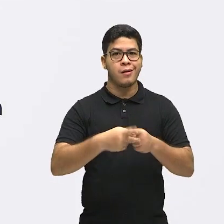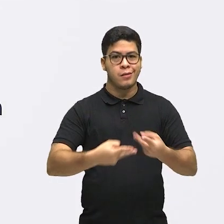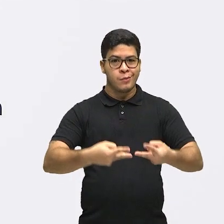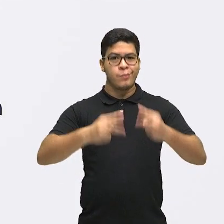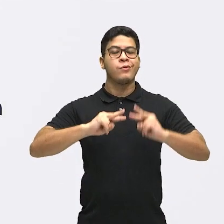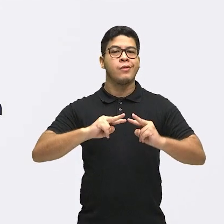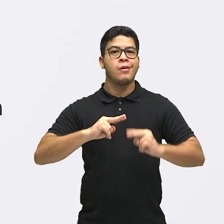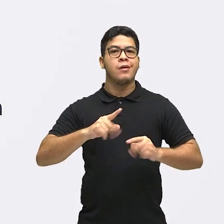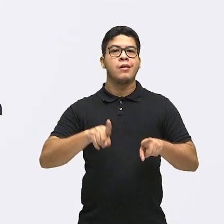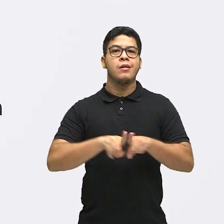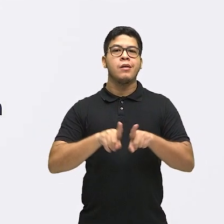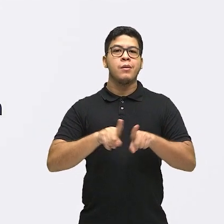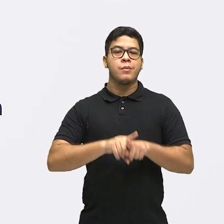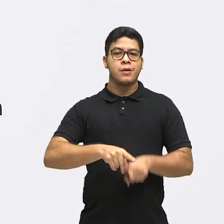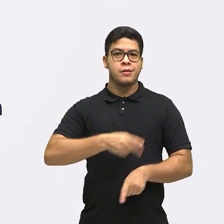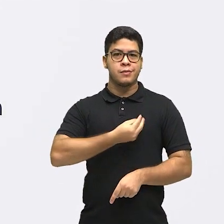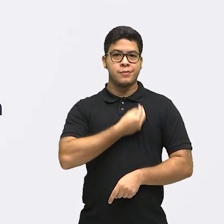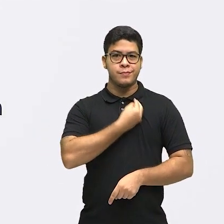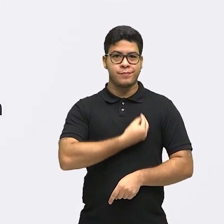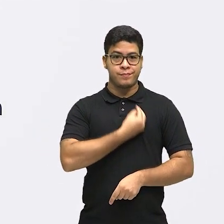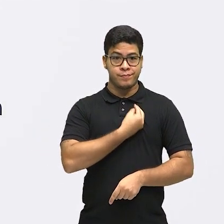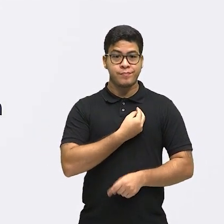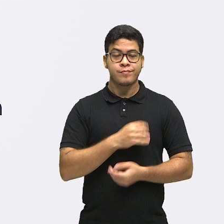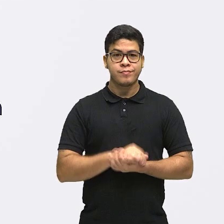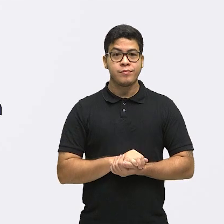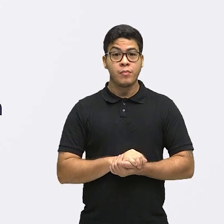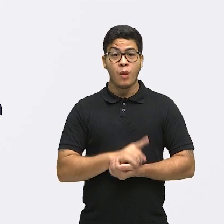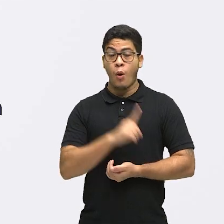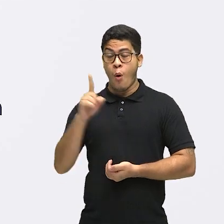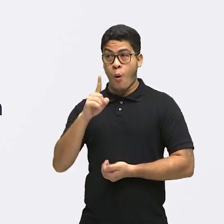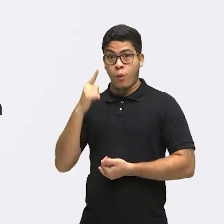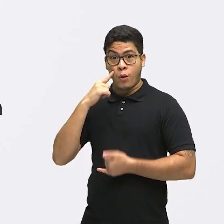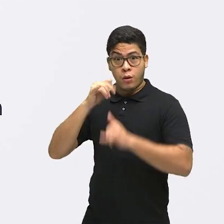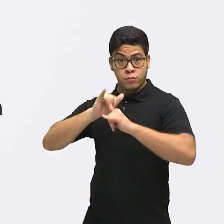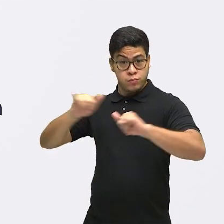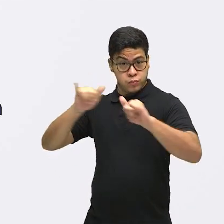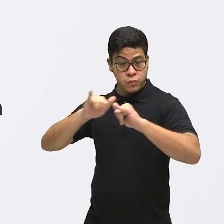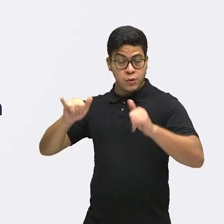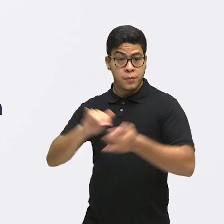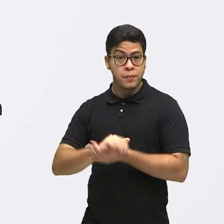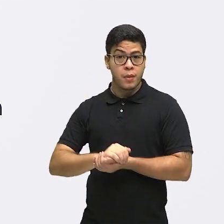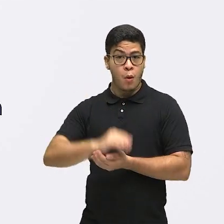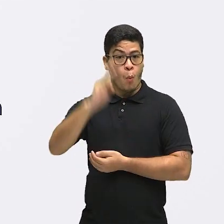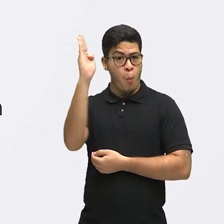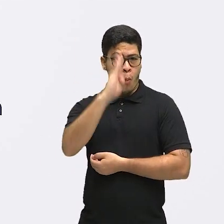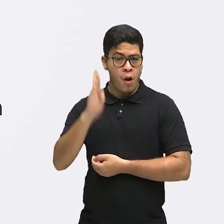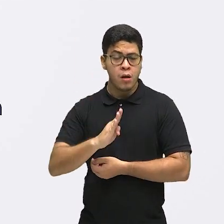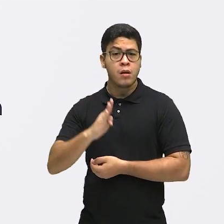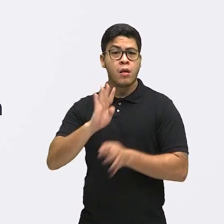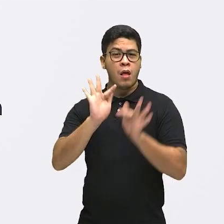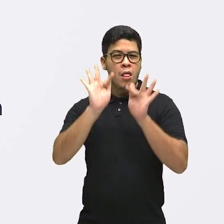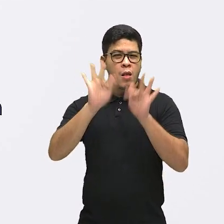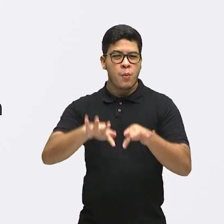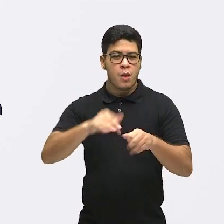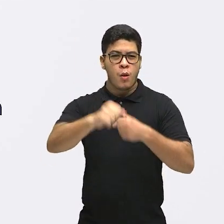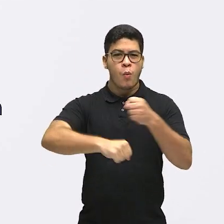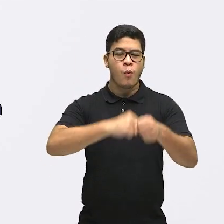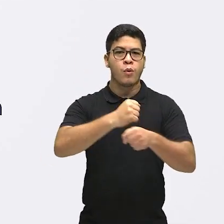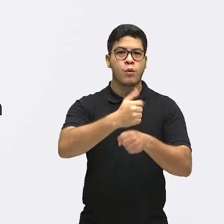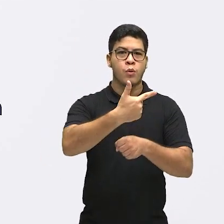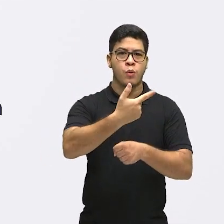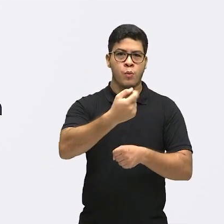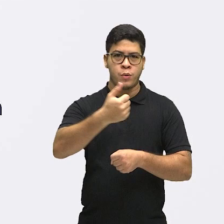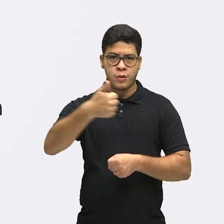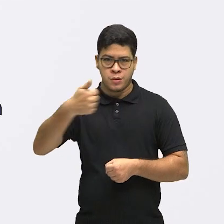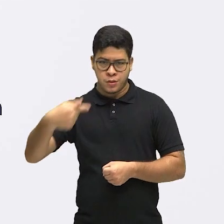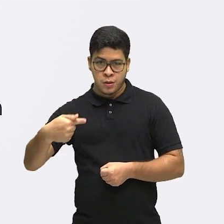nossa segunda cartela. Brasil termina 2017 com número recorde de queimada